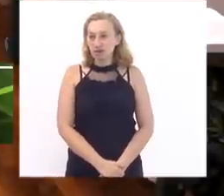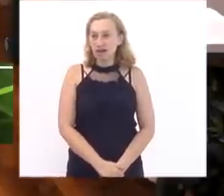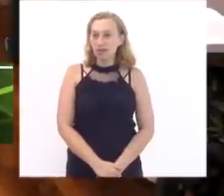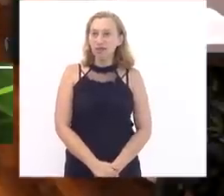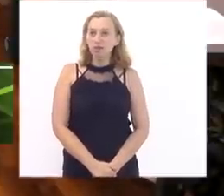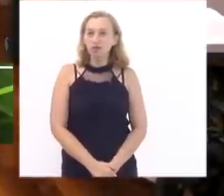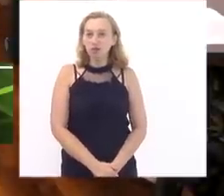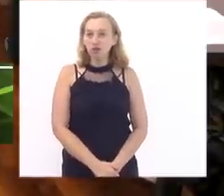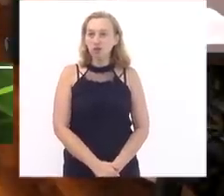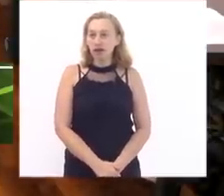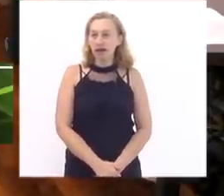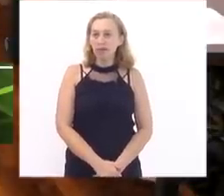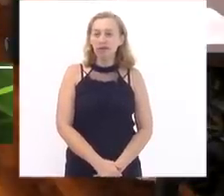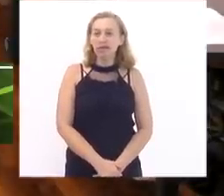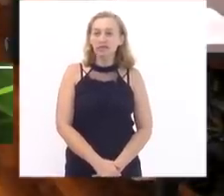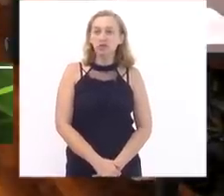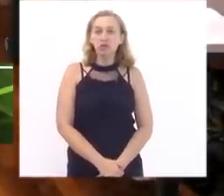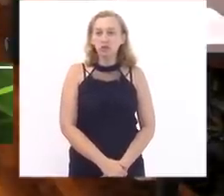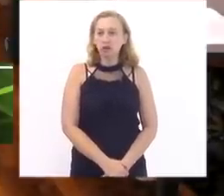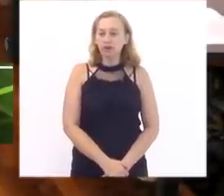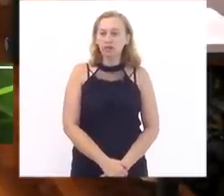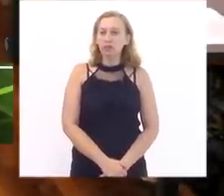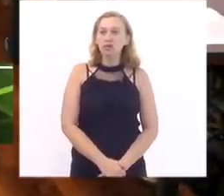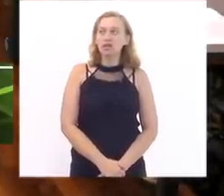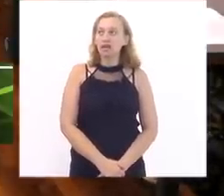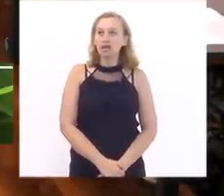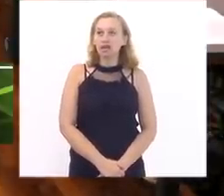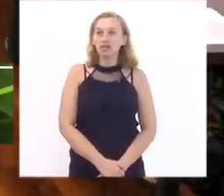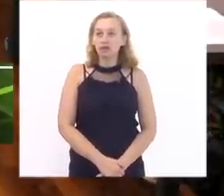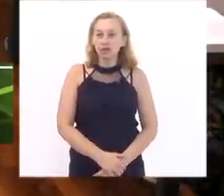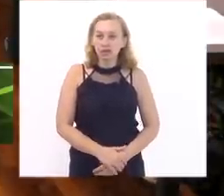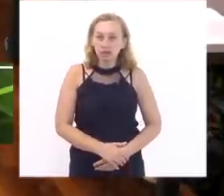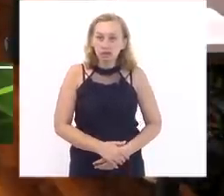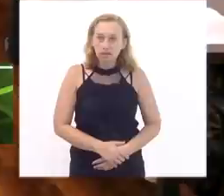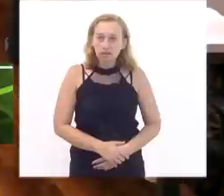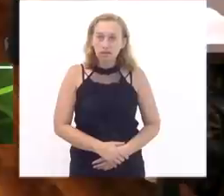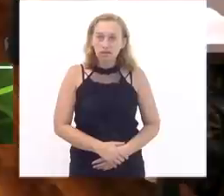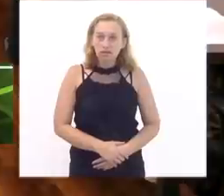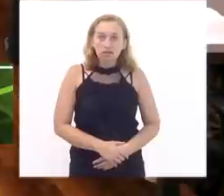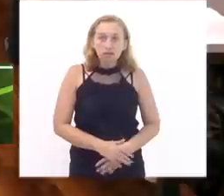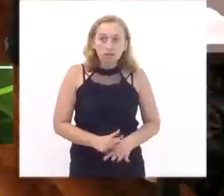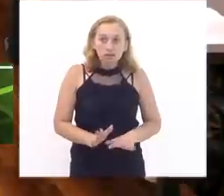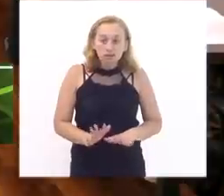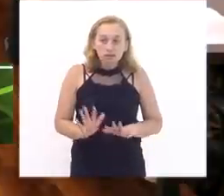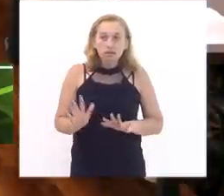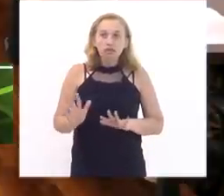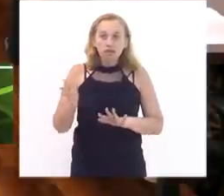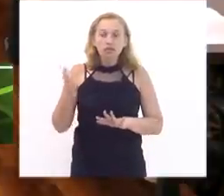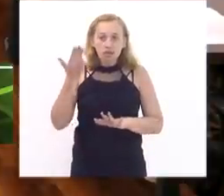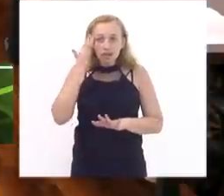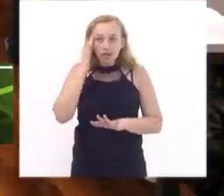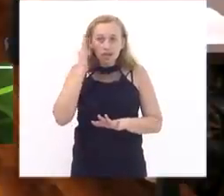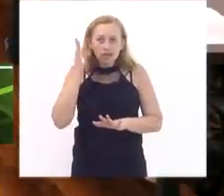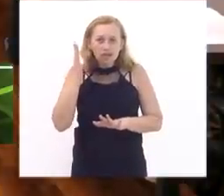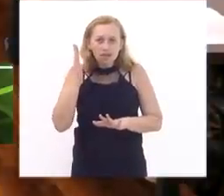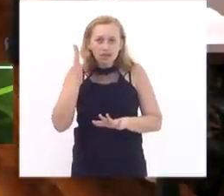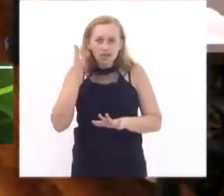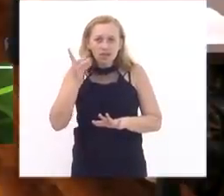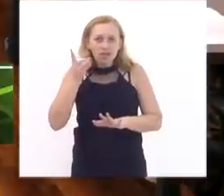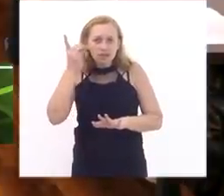Bem, eu queria fazer um anúncio aqui em relação até um videozinho que eu já fiz, não sei como está. Deputado